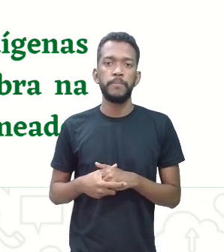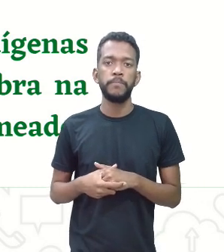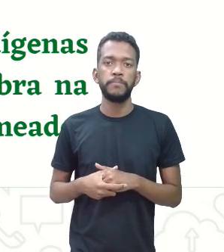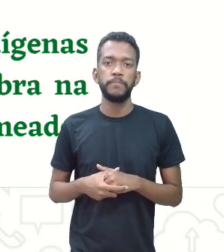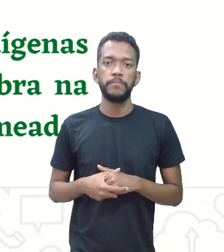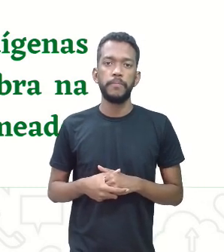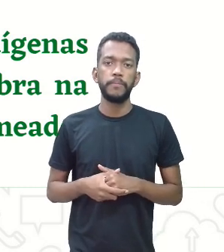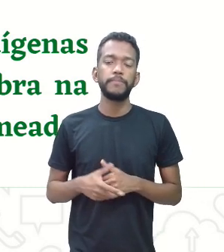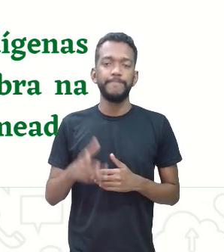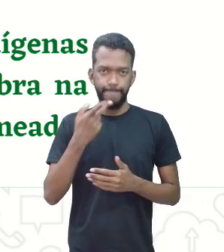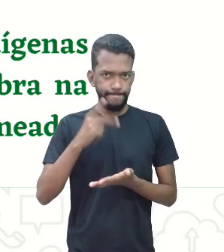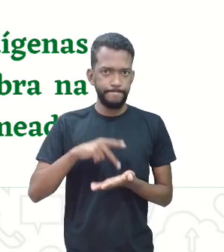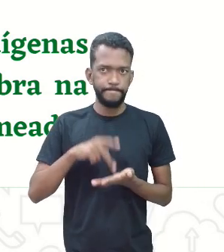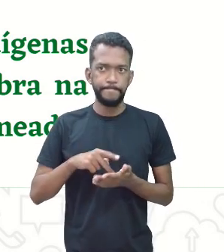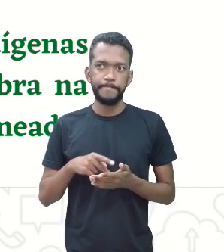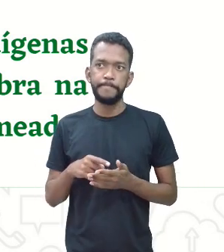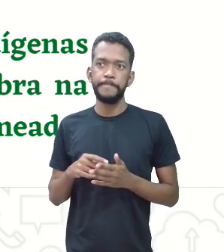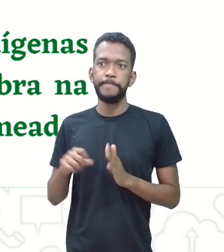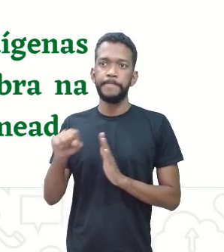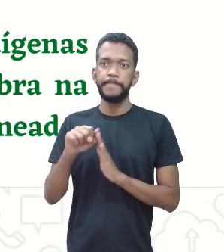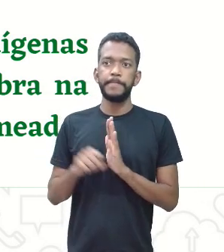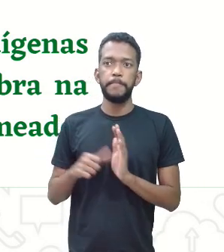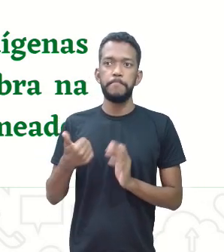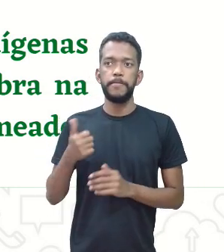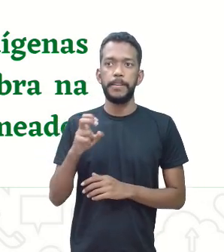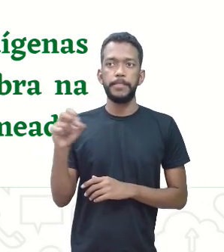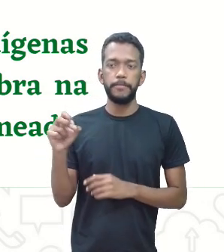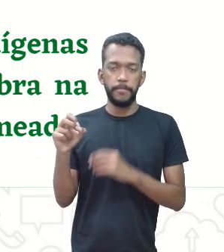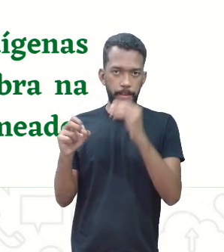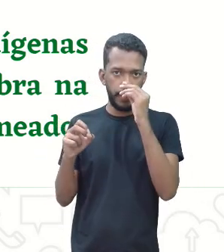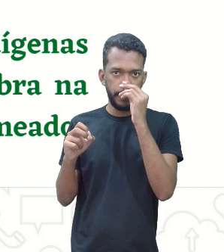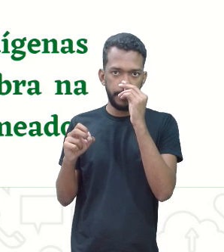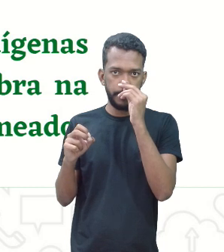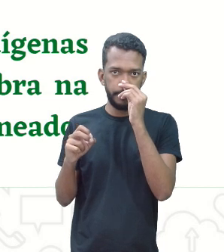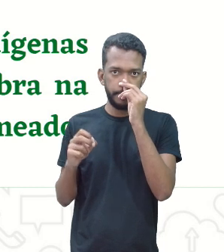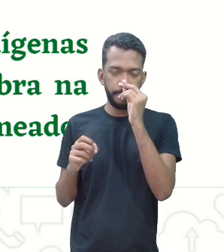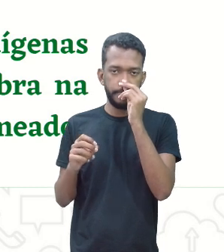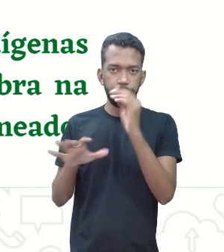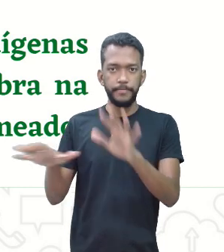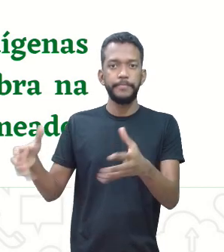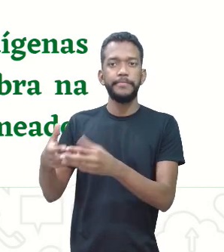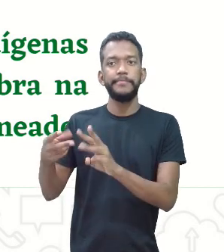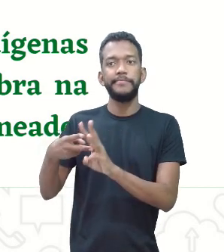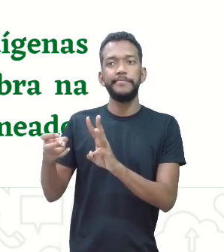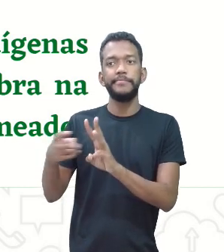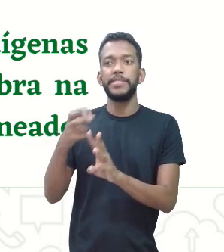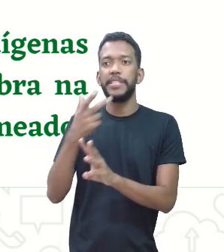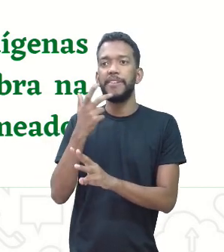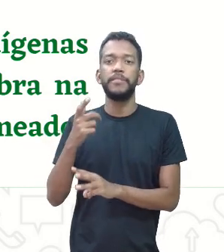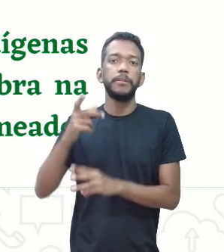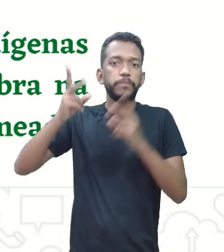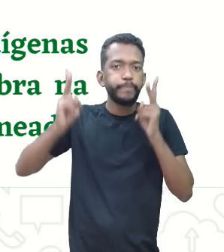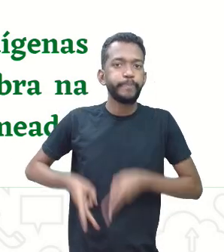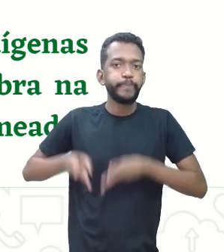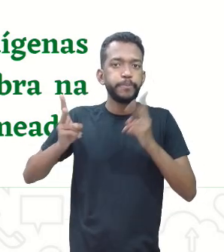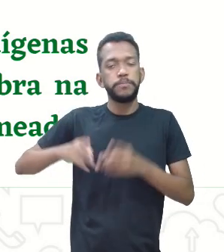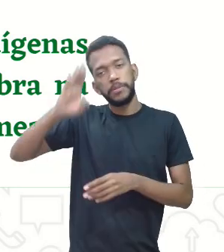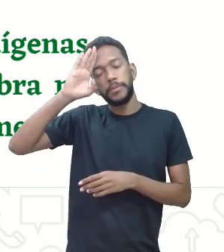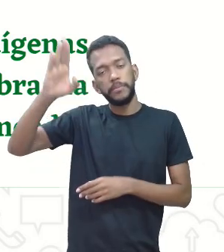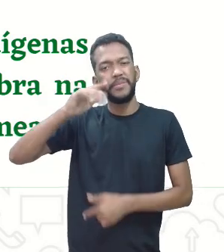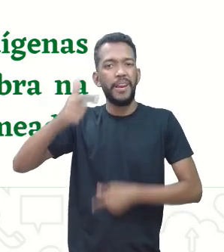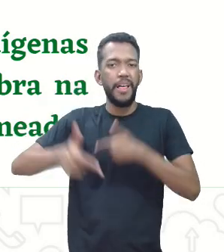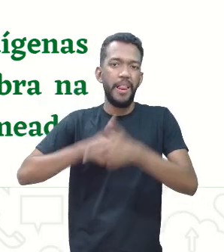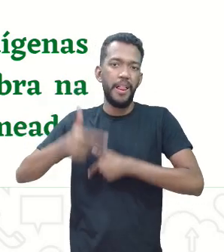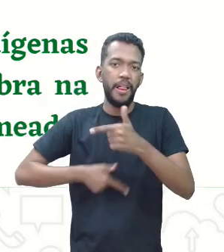na realidade, né, a partir da década de 1550, né, os indígenas eles se estabeleceram como a principal mão de obra na